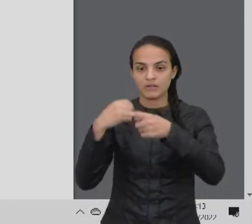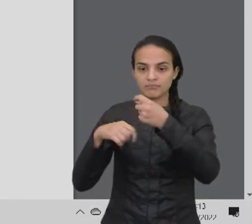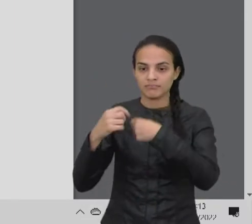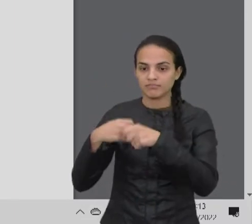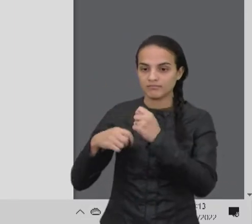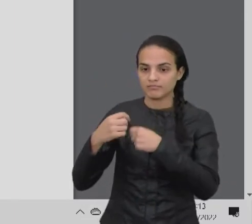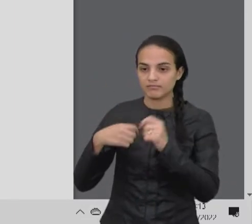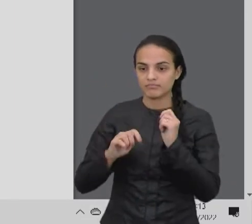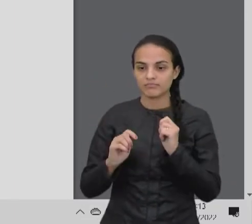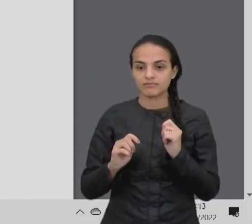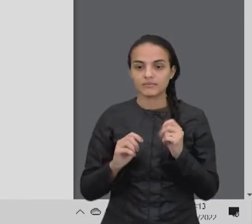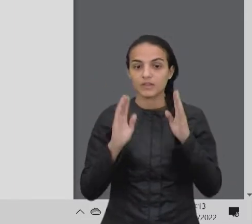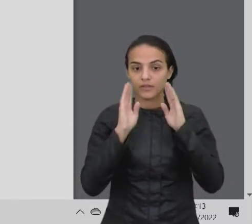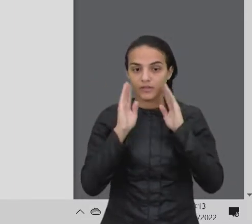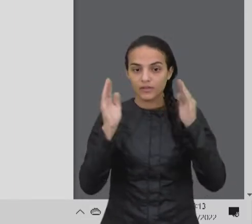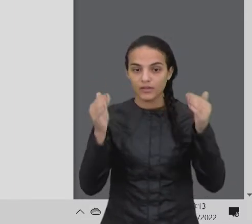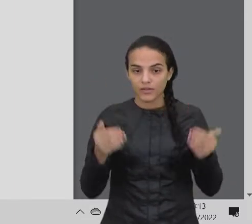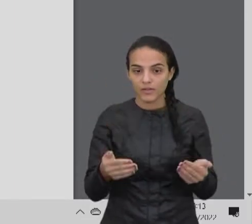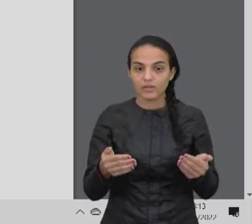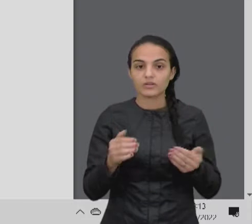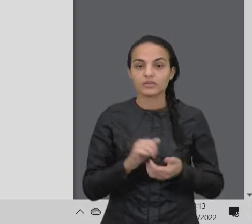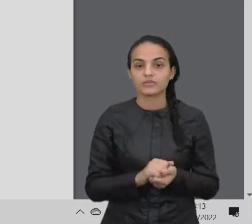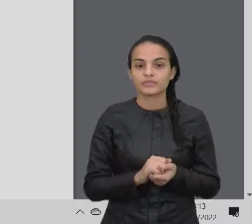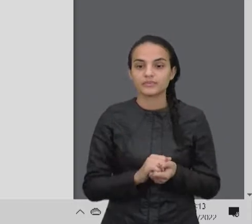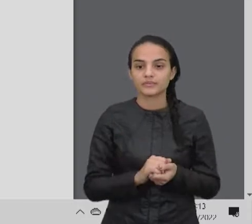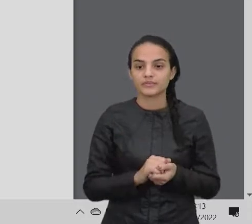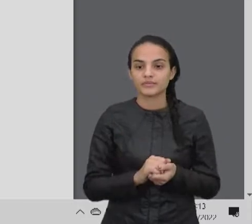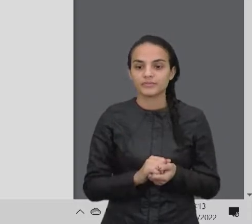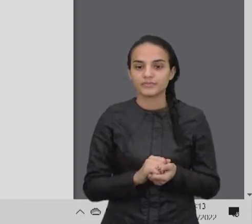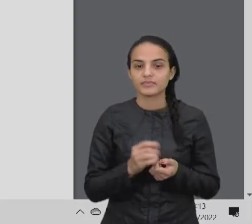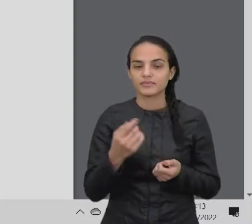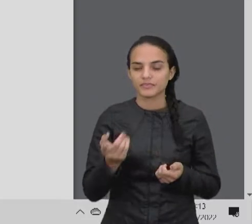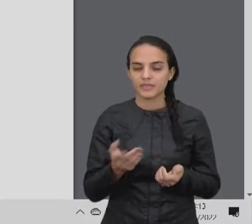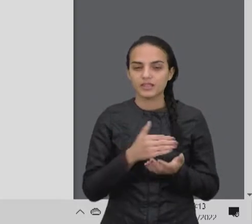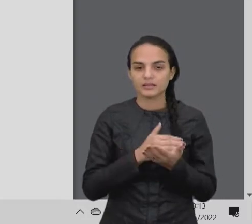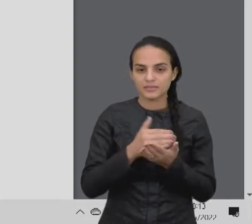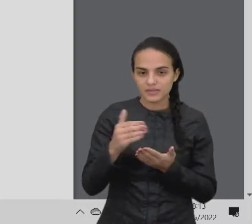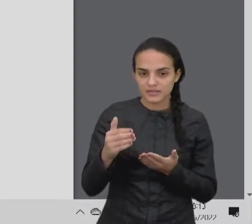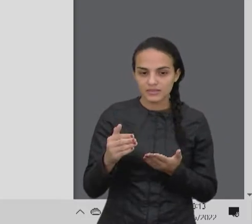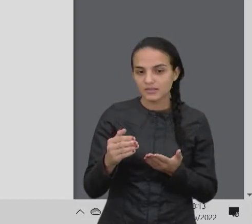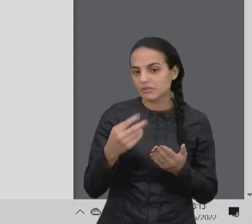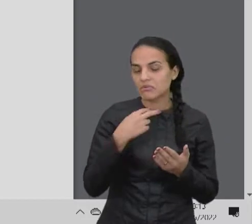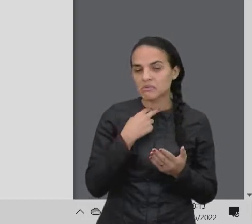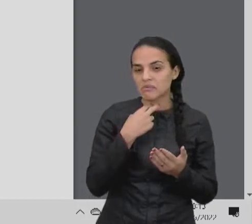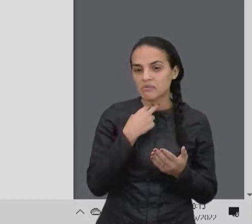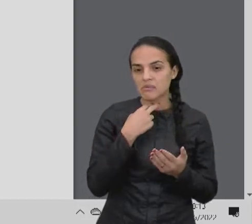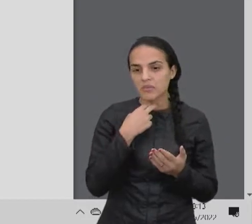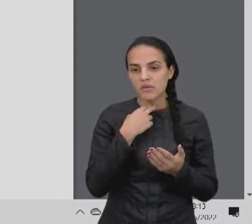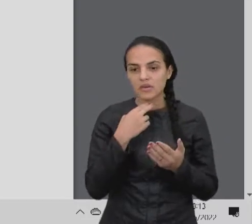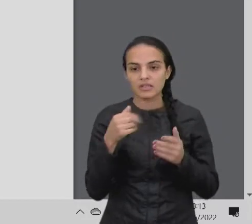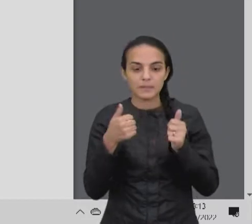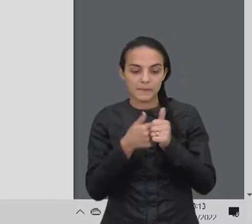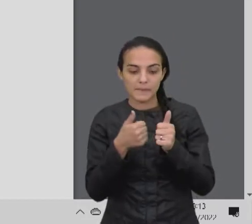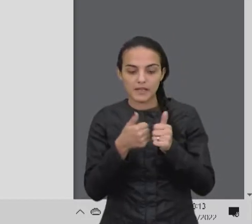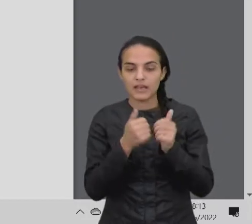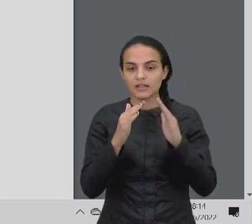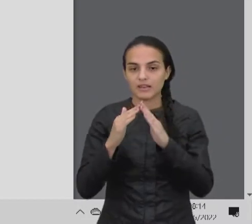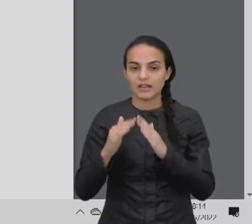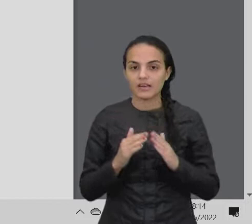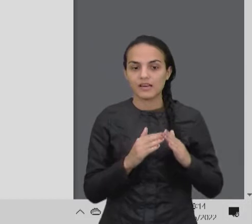econômico, predominantemente industrial. Então, ó, as indústrias não podem ficar perto das residências, né? Eles têm que